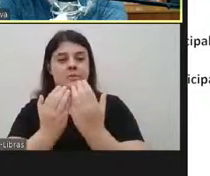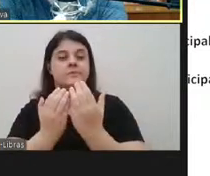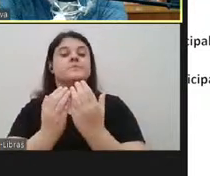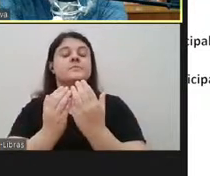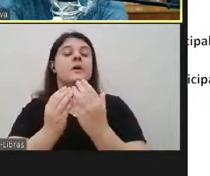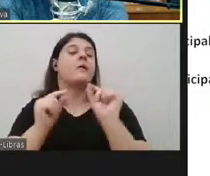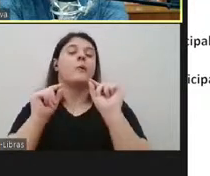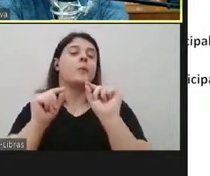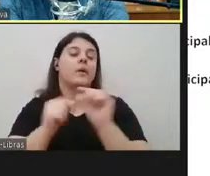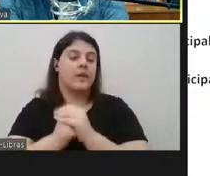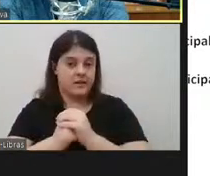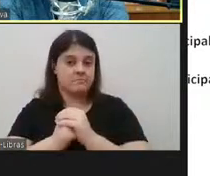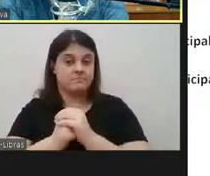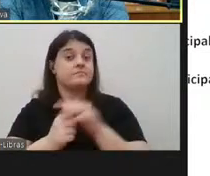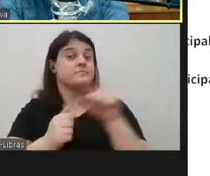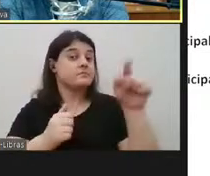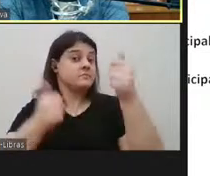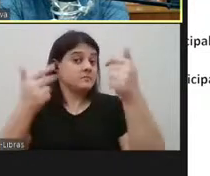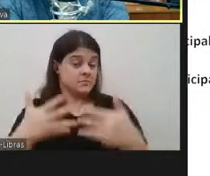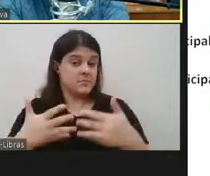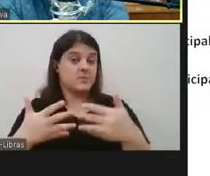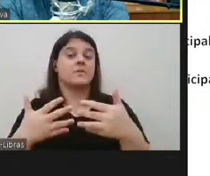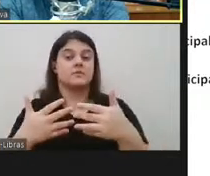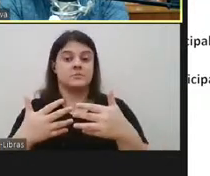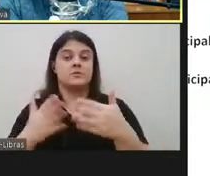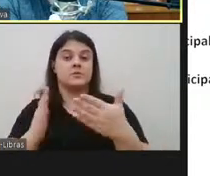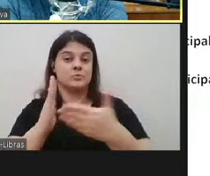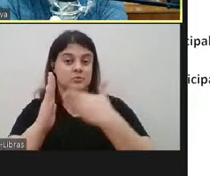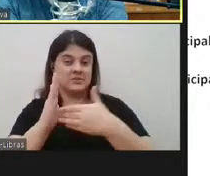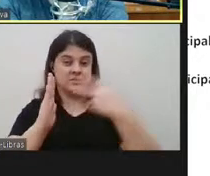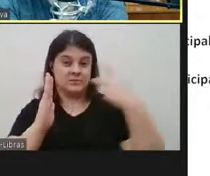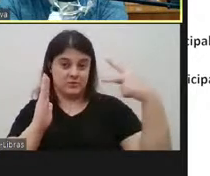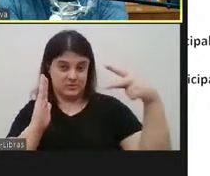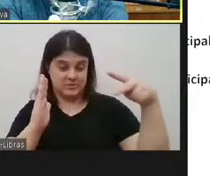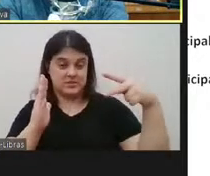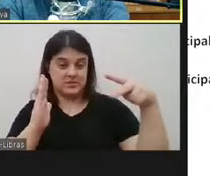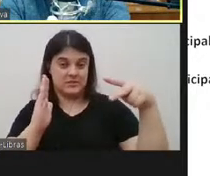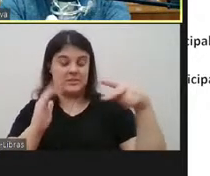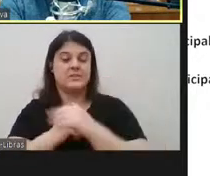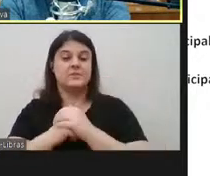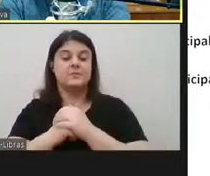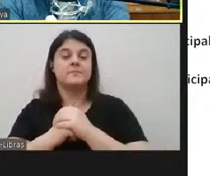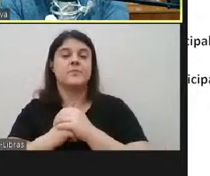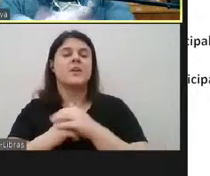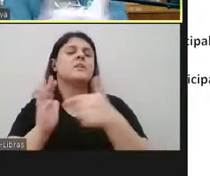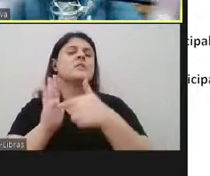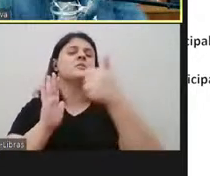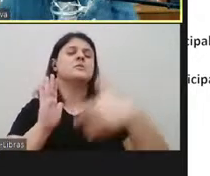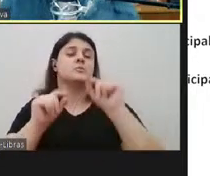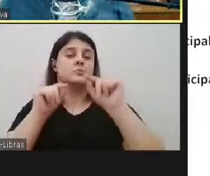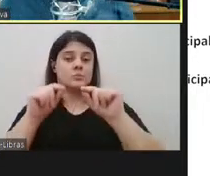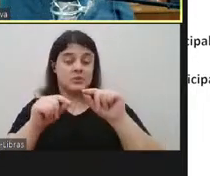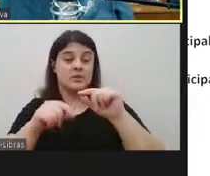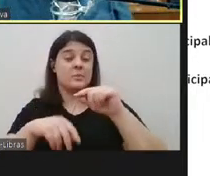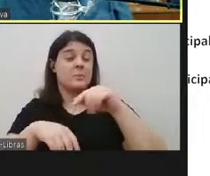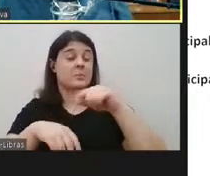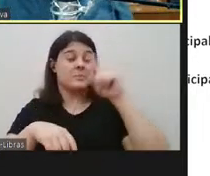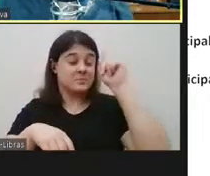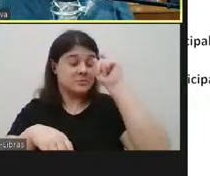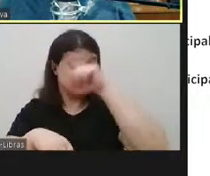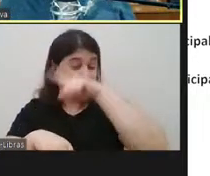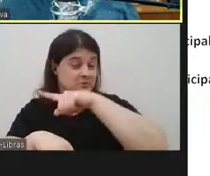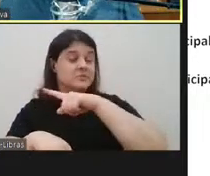como o yoga no rabo algumas por exemplo ele vai dizer o seguinte né no livro intitulado A constelação pós-nacional ele vai falar é um dos grandes desafios